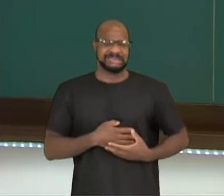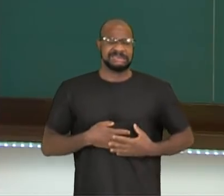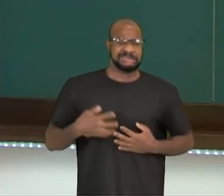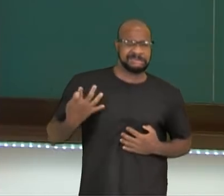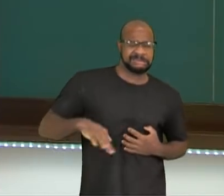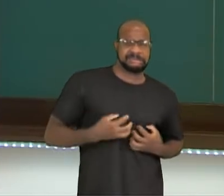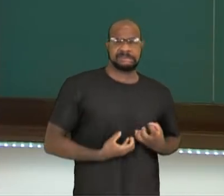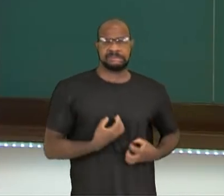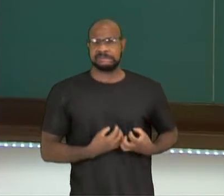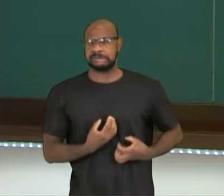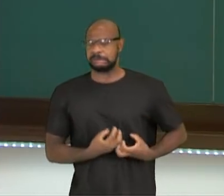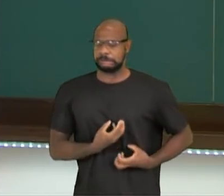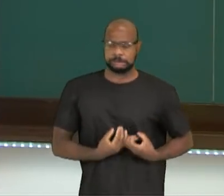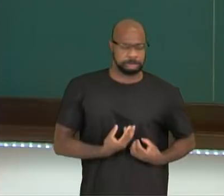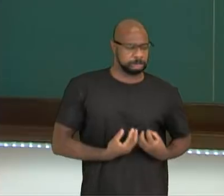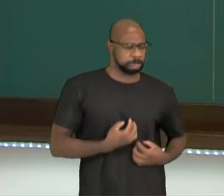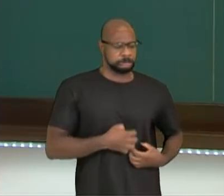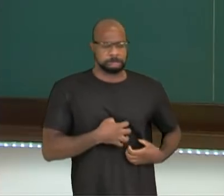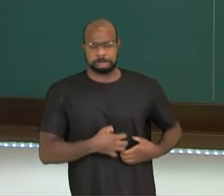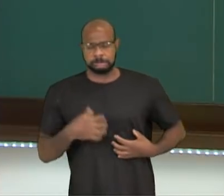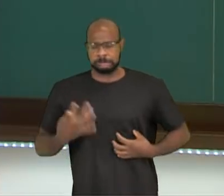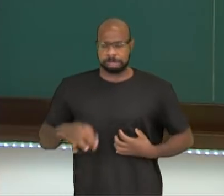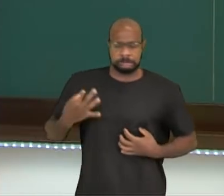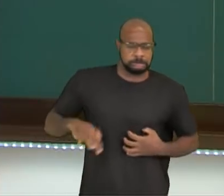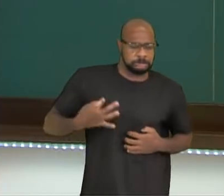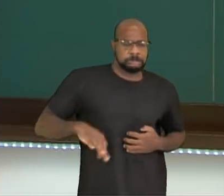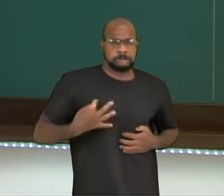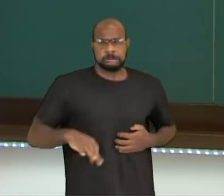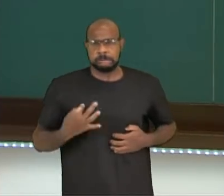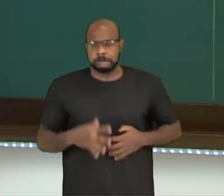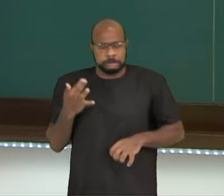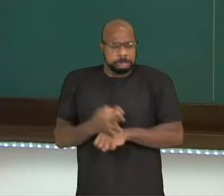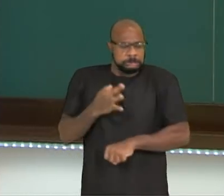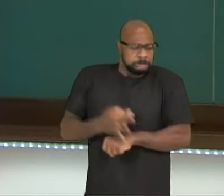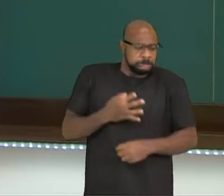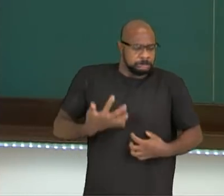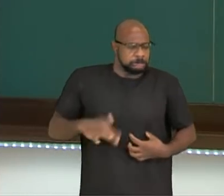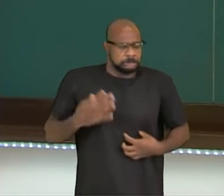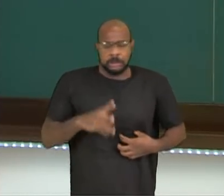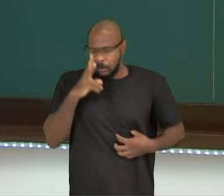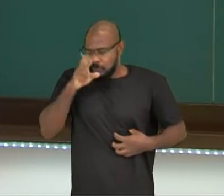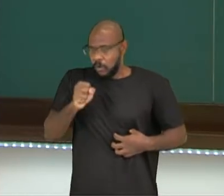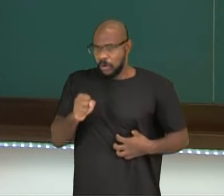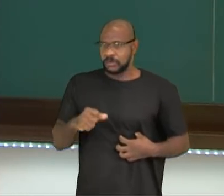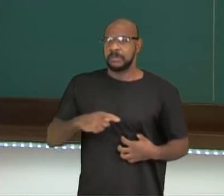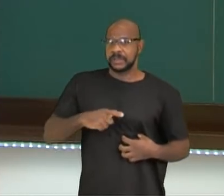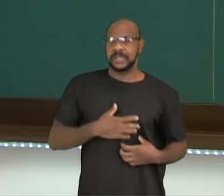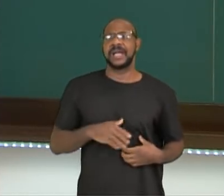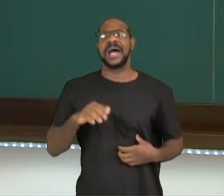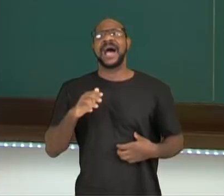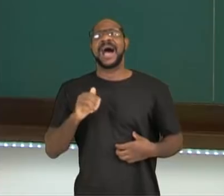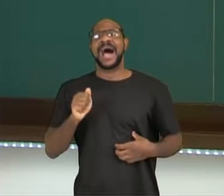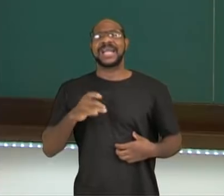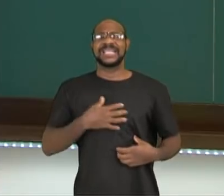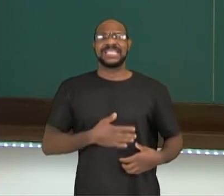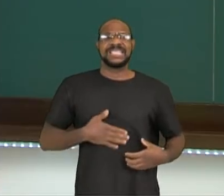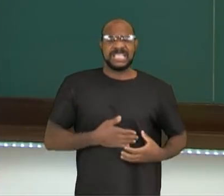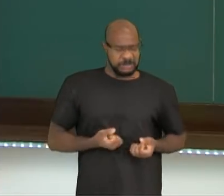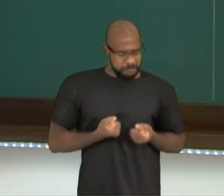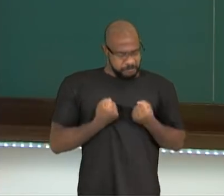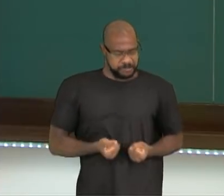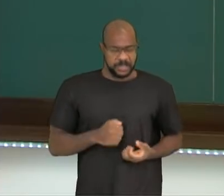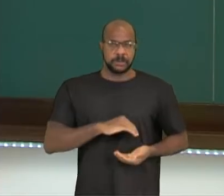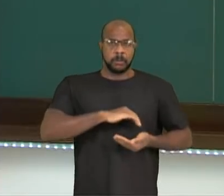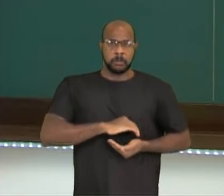vai provocar dor. Muitas vezes essa dor pode ser intensa, pode provocar azia, tá? Aquela sensação de peso